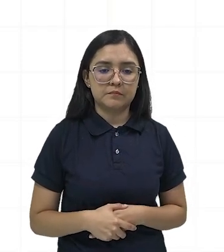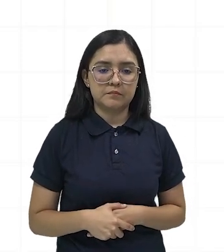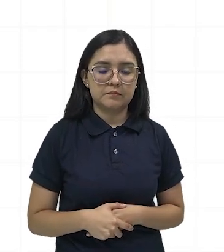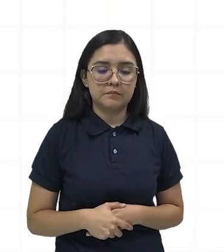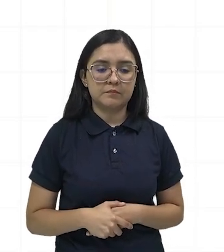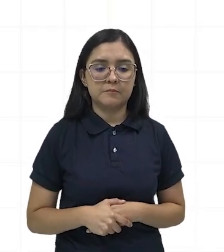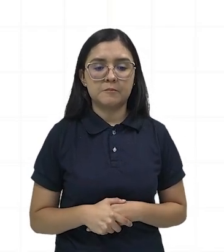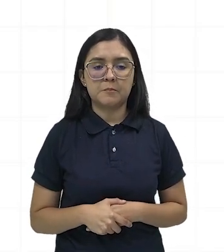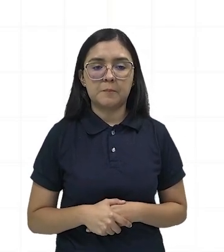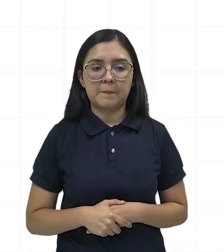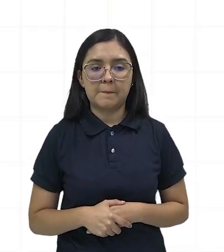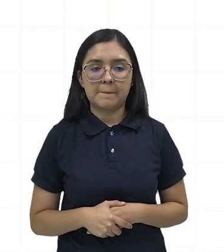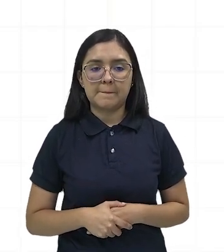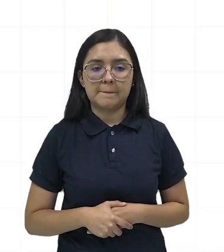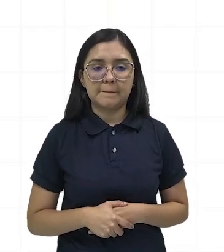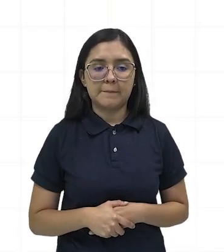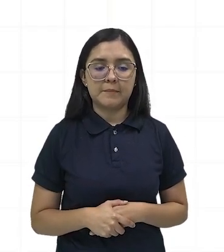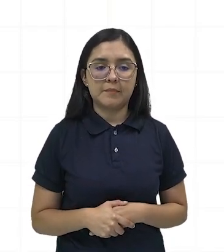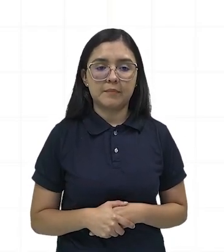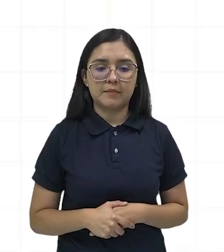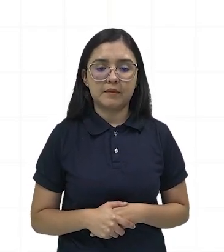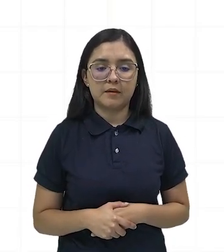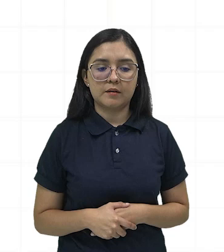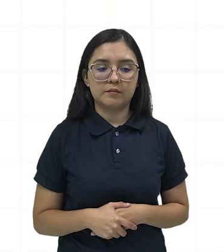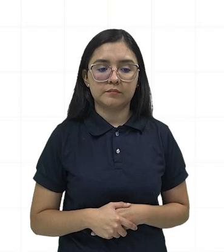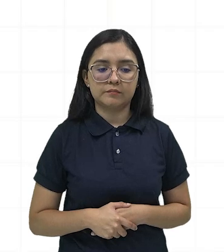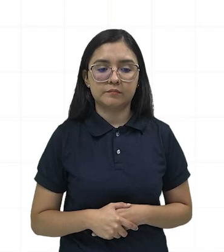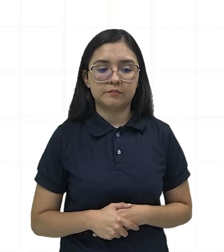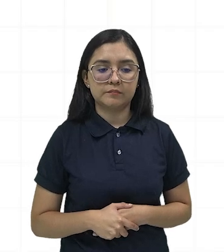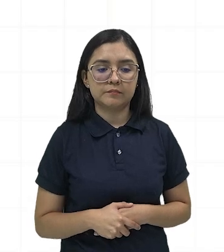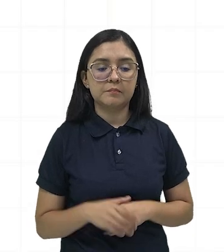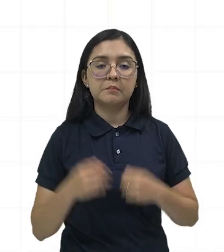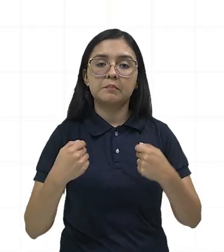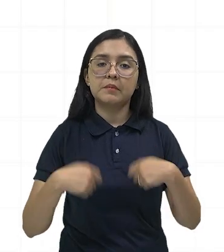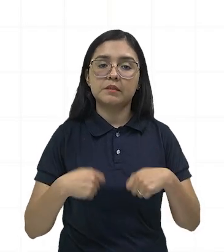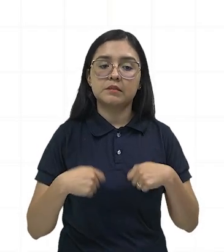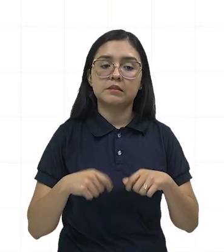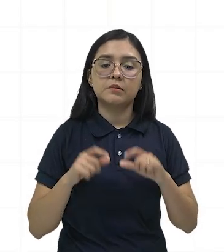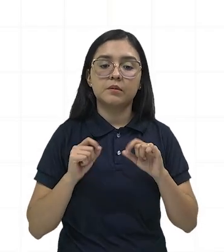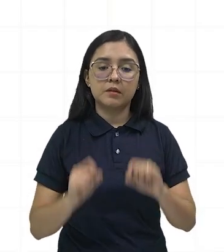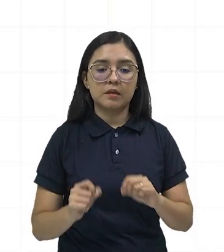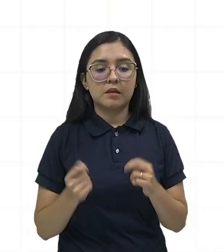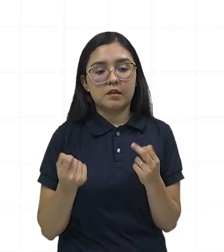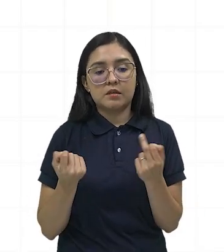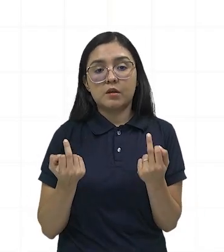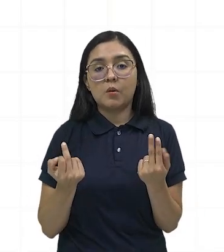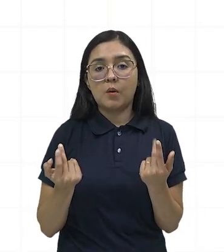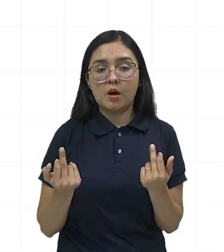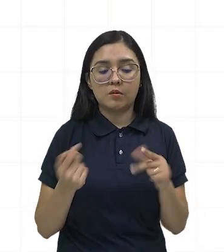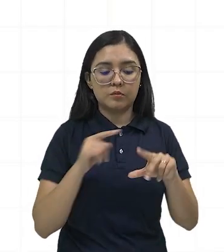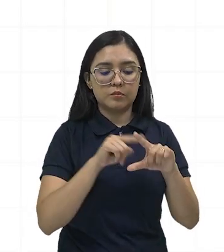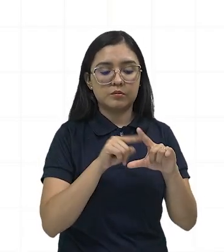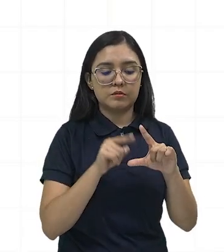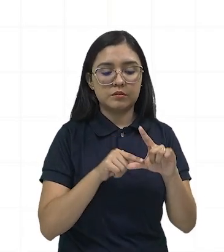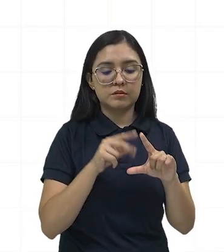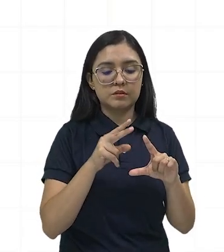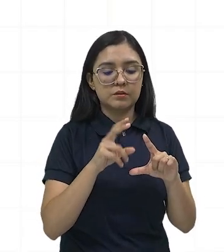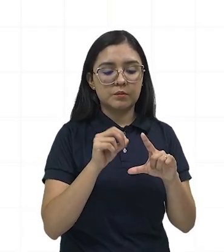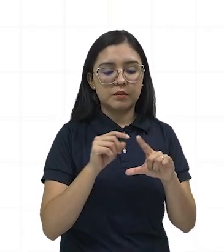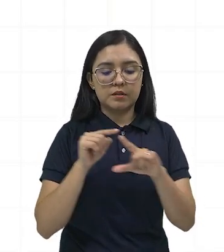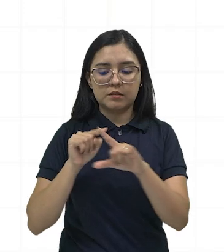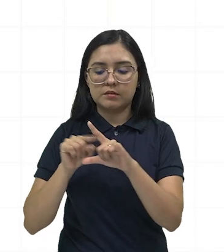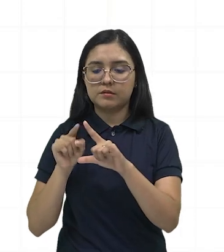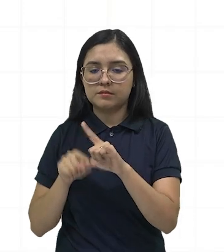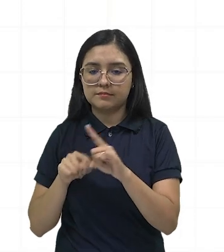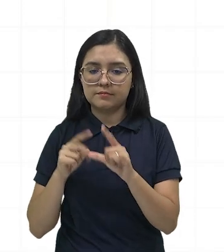essa associação de forma bem fácil, ó. Ele precisa ser igual a esse. Muito bem. Isso nos garante